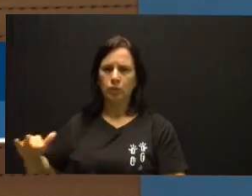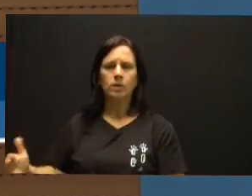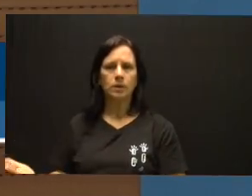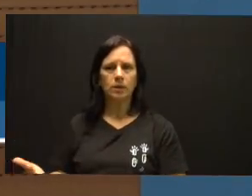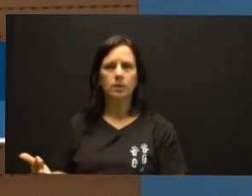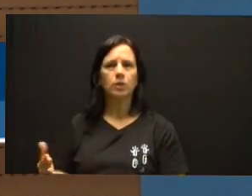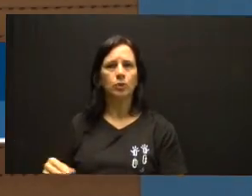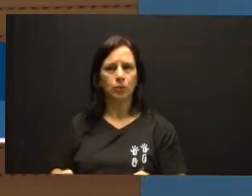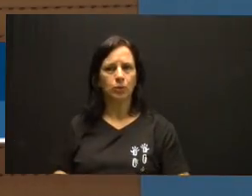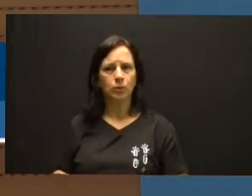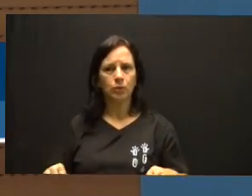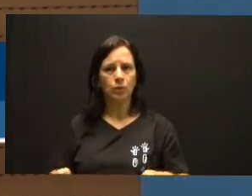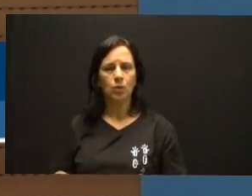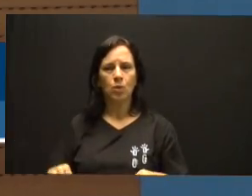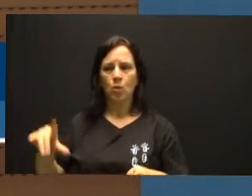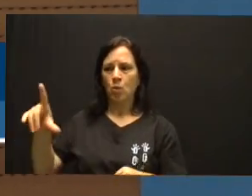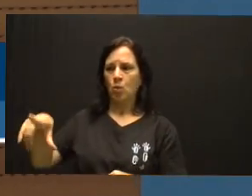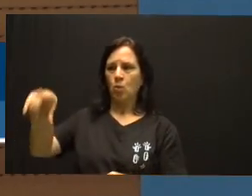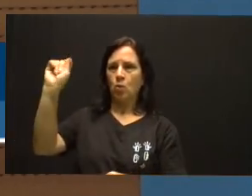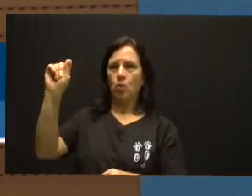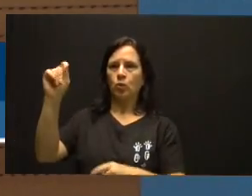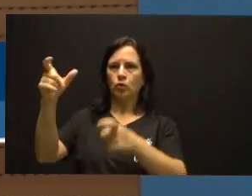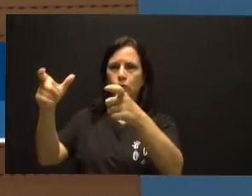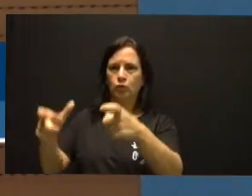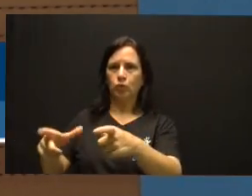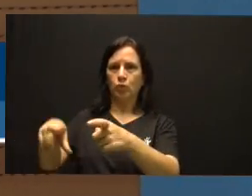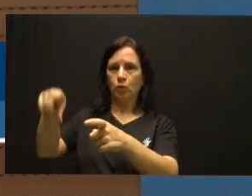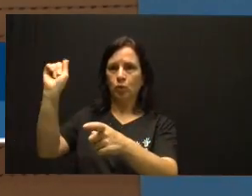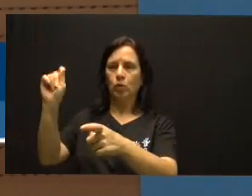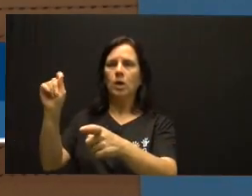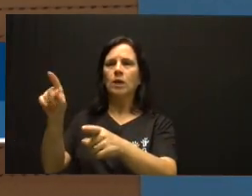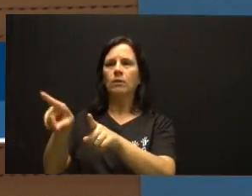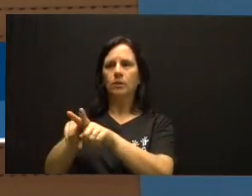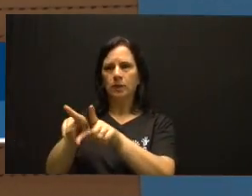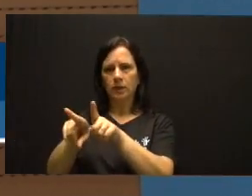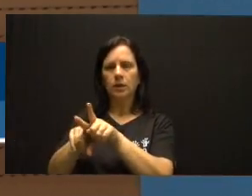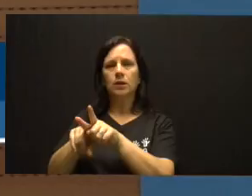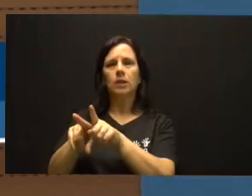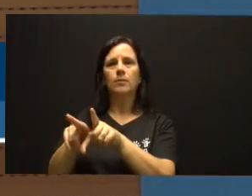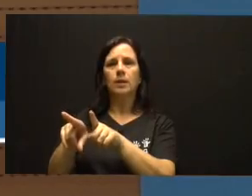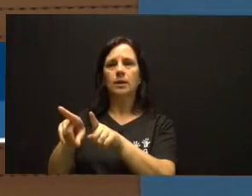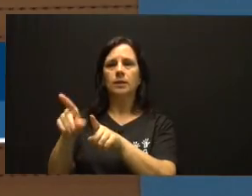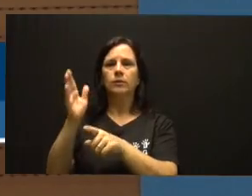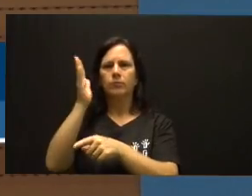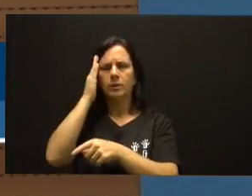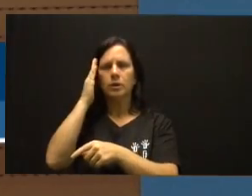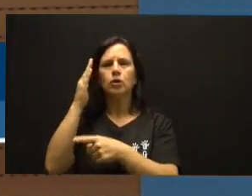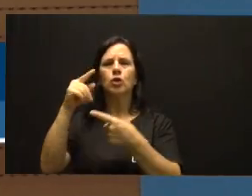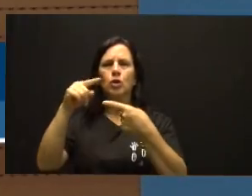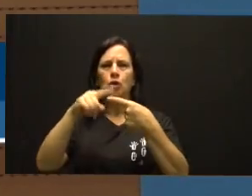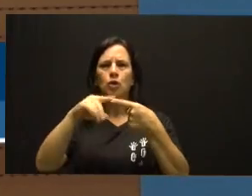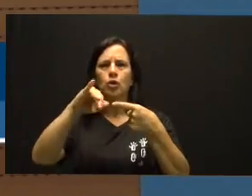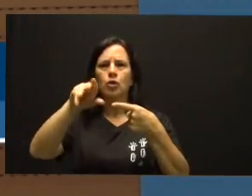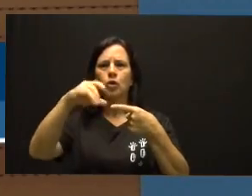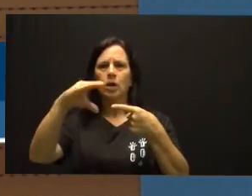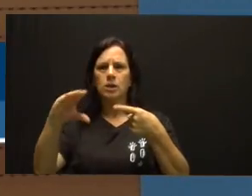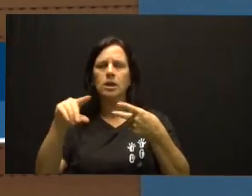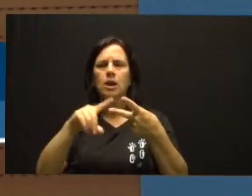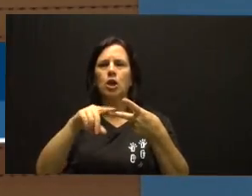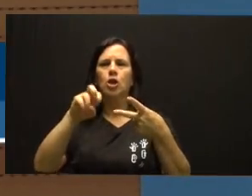muito. Quando elege um representante da periferia, é para que ele veja esse lado também. Porque nós temos hoje o Casqueiro, nós temos Vila